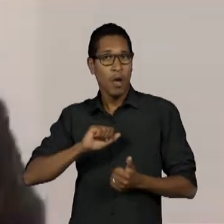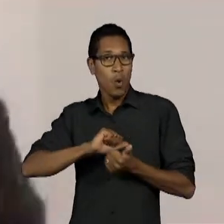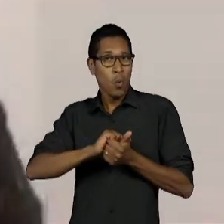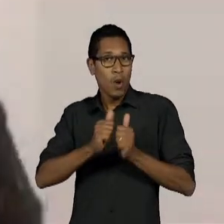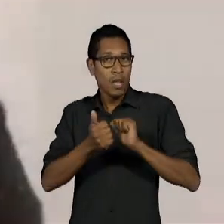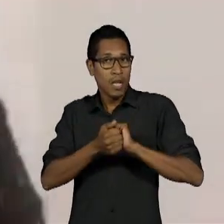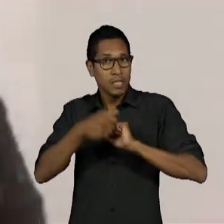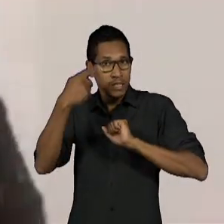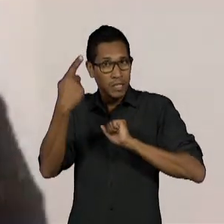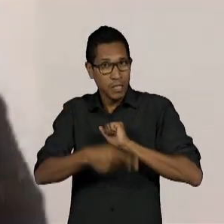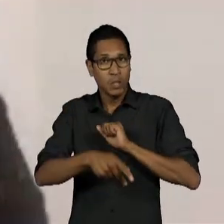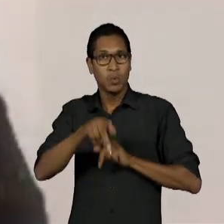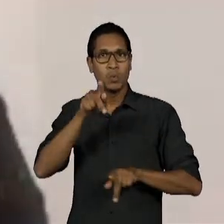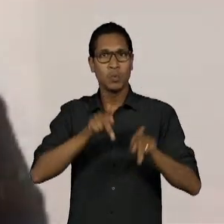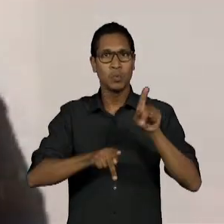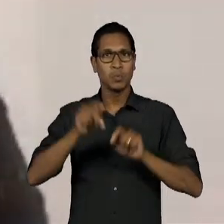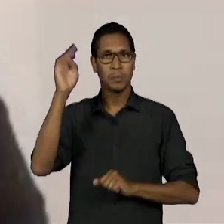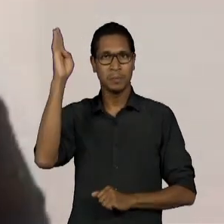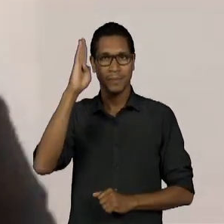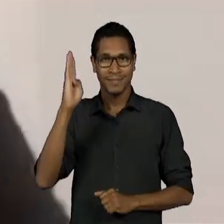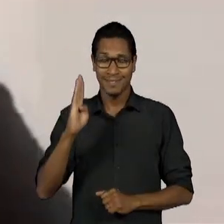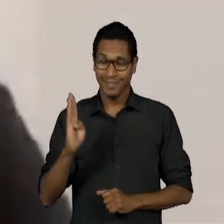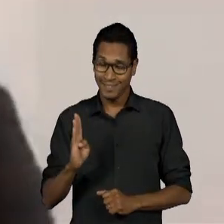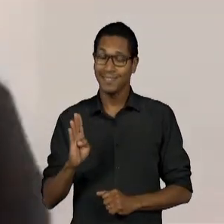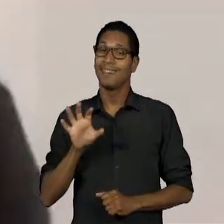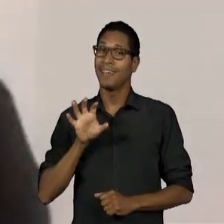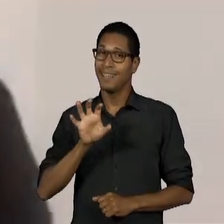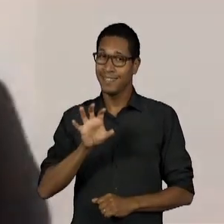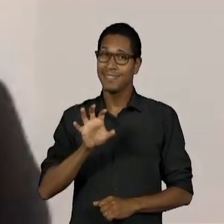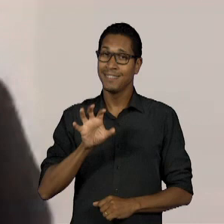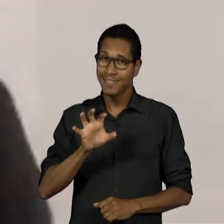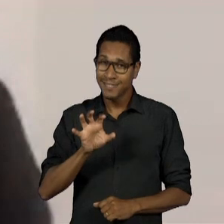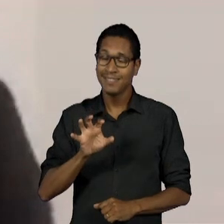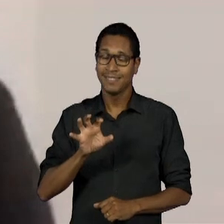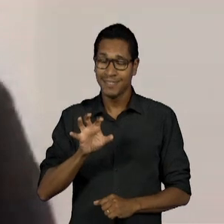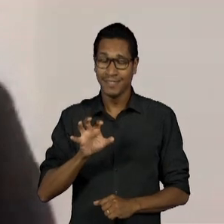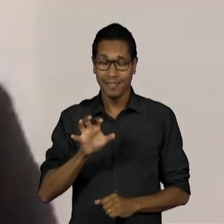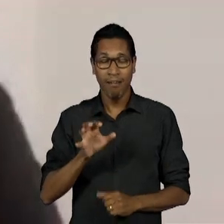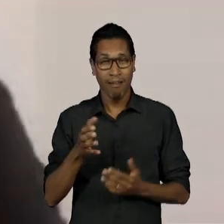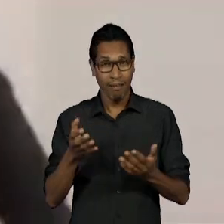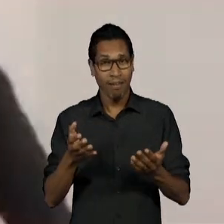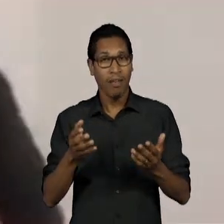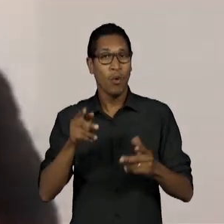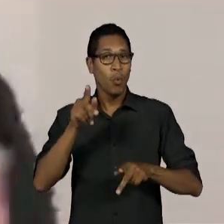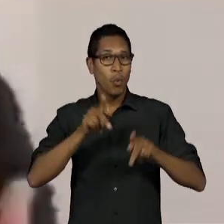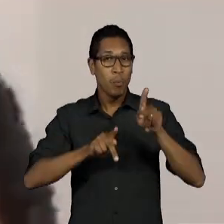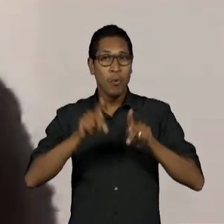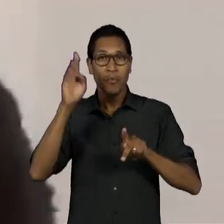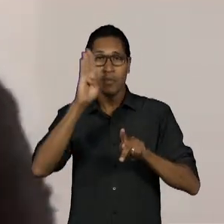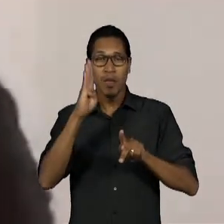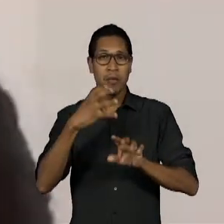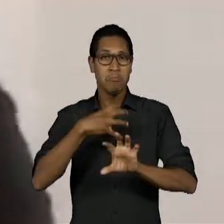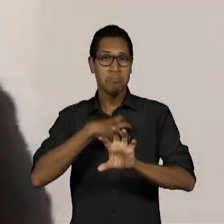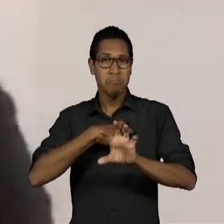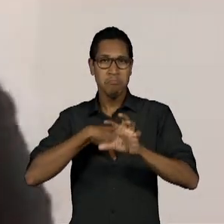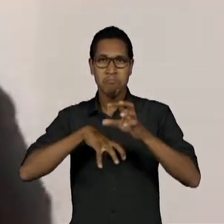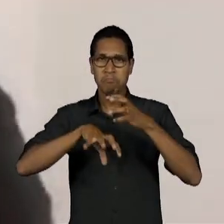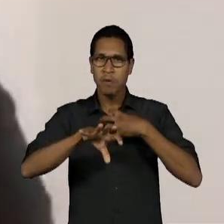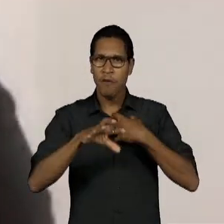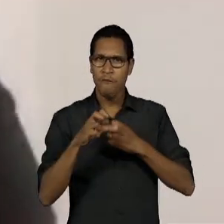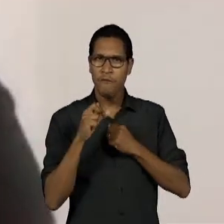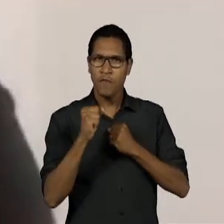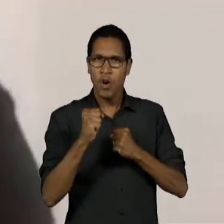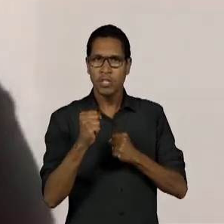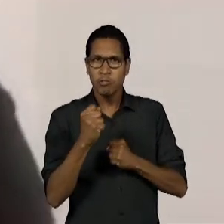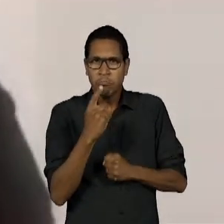do brasileiro. O brasileiro tem uma forma de empatia muito